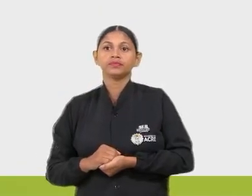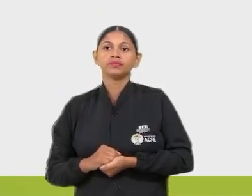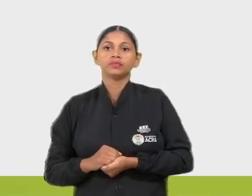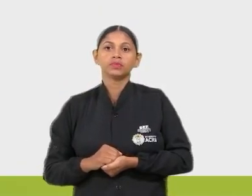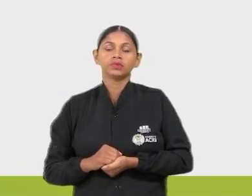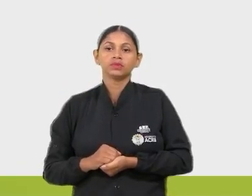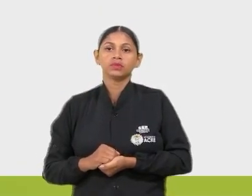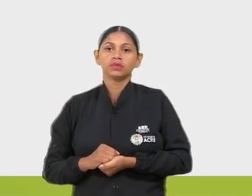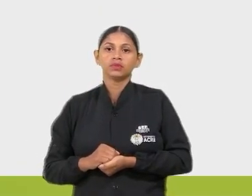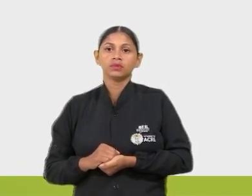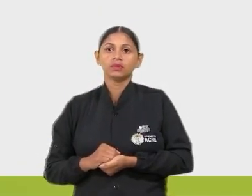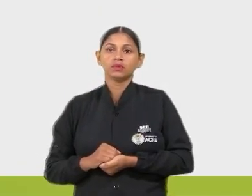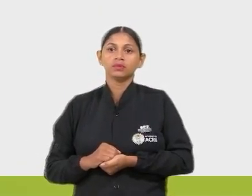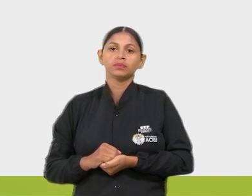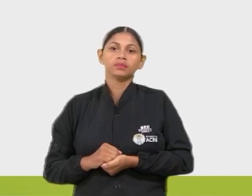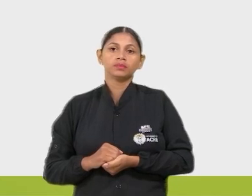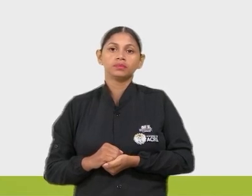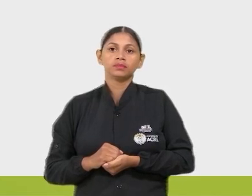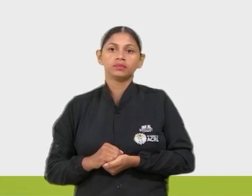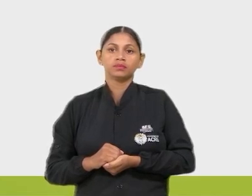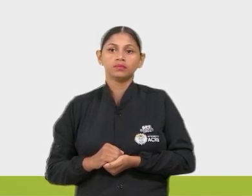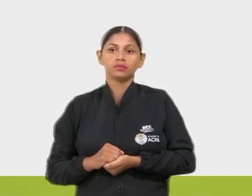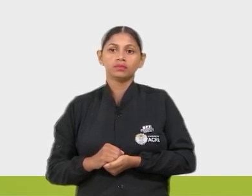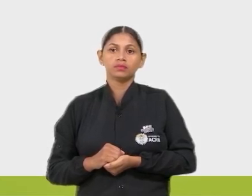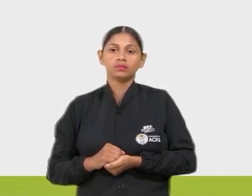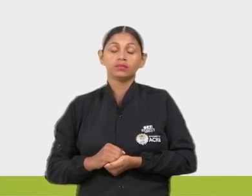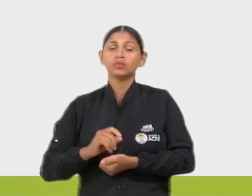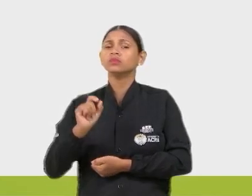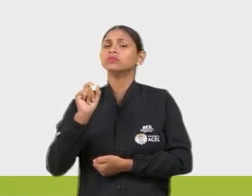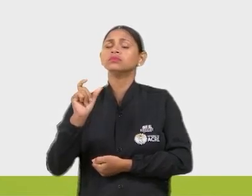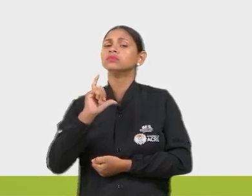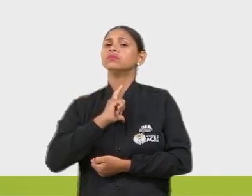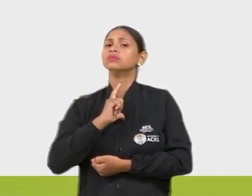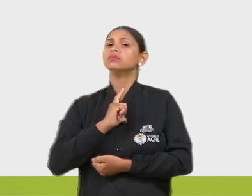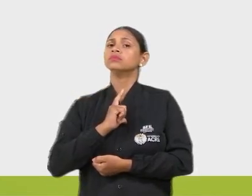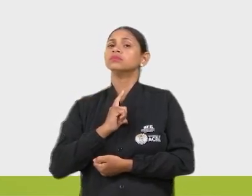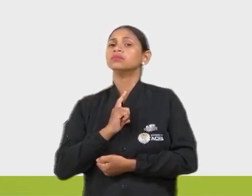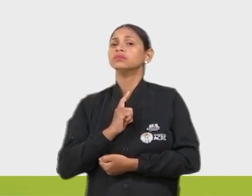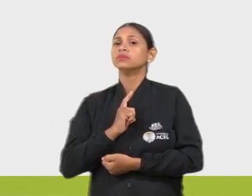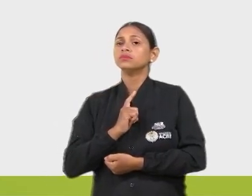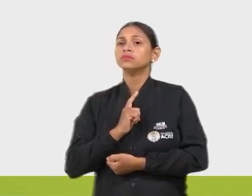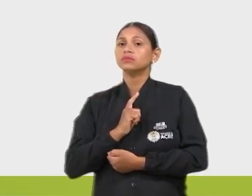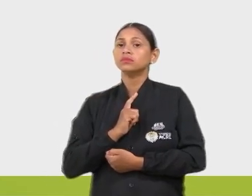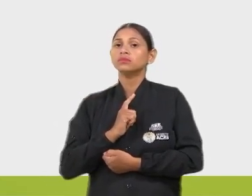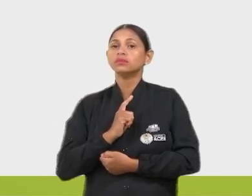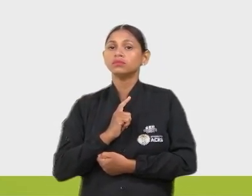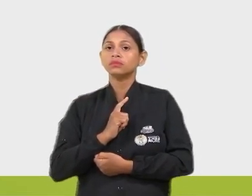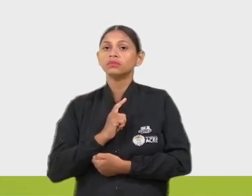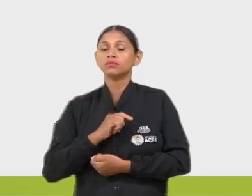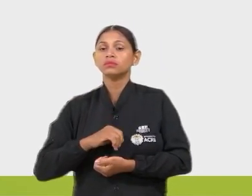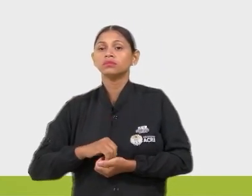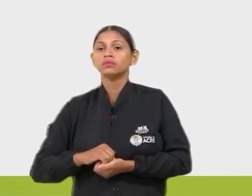uma observação. Dá uma olhadinha, o que eu tenho aqui, ó, de